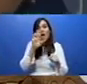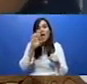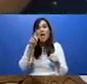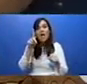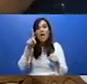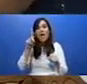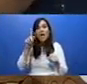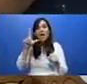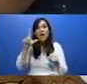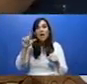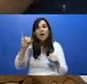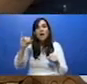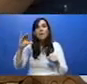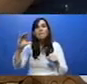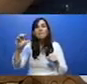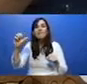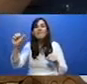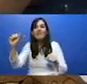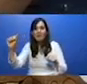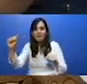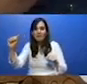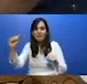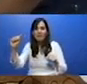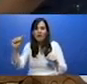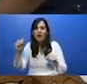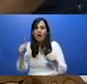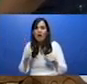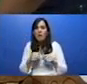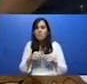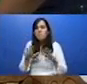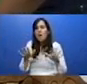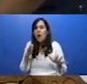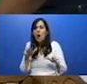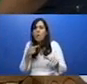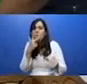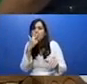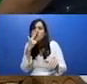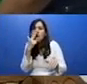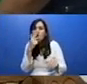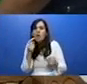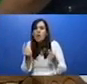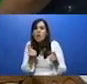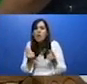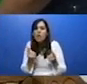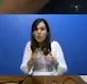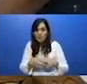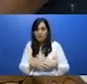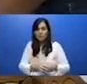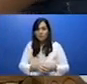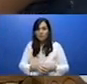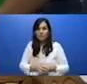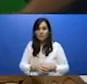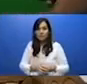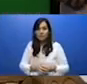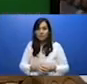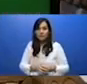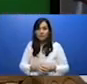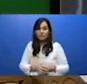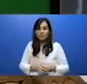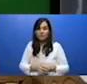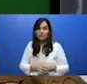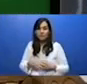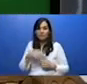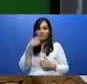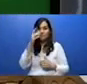Desse fóssil para ver e estudar como seria, né? Qual espécie é daquele animal,